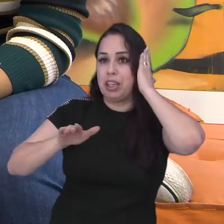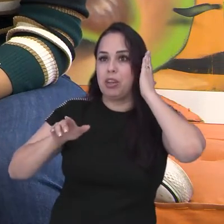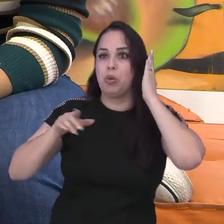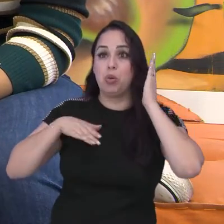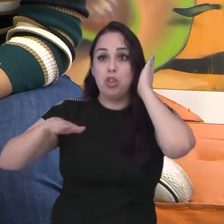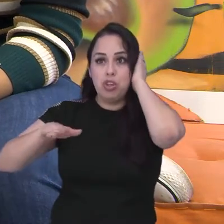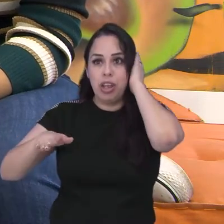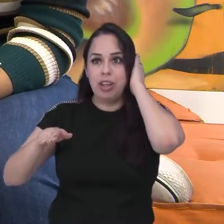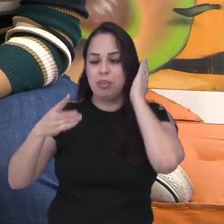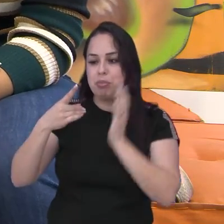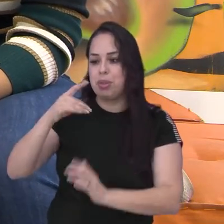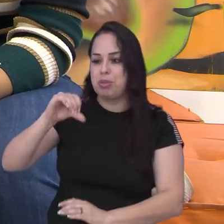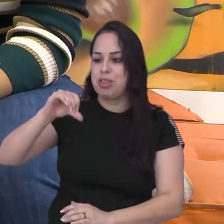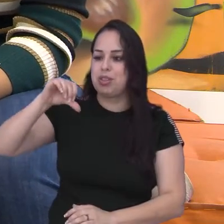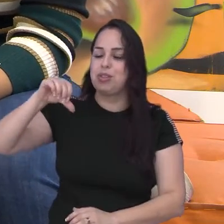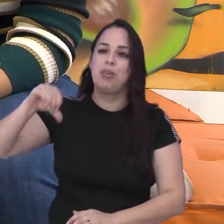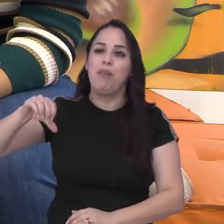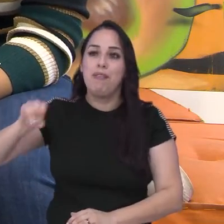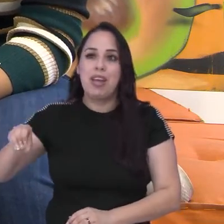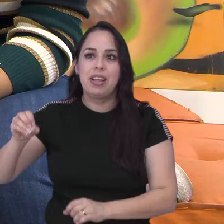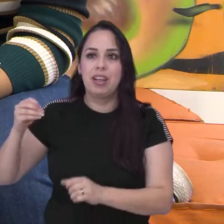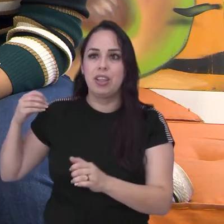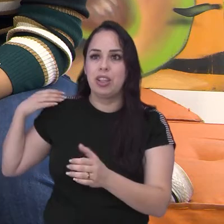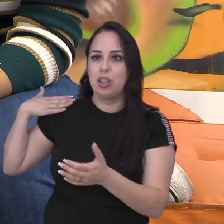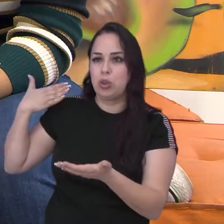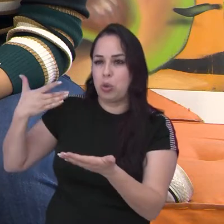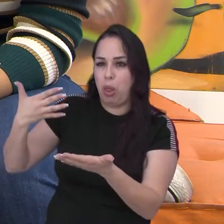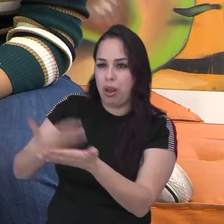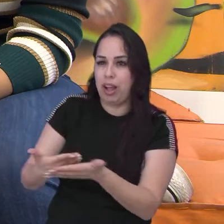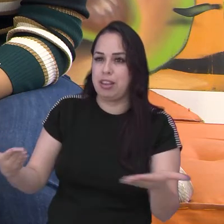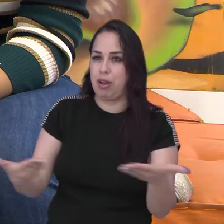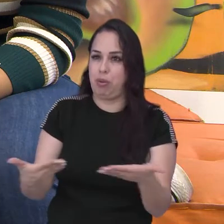desde 1980, toca até hoje, né? Então,